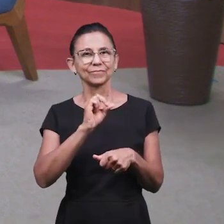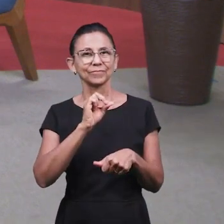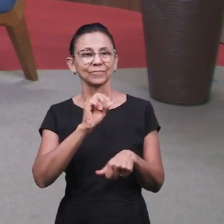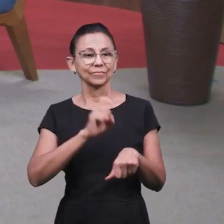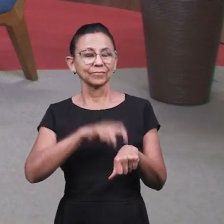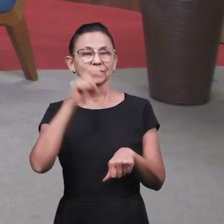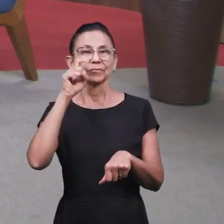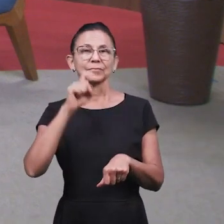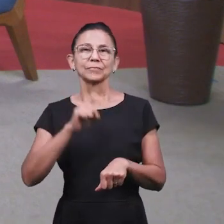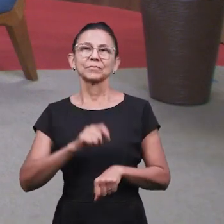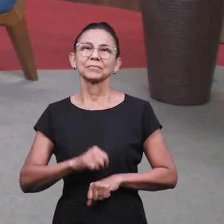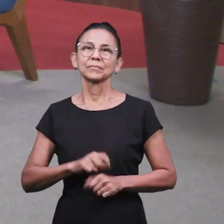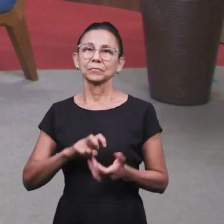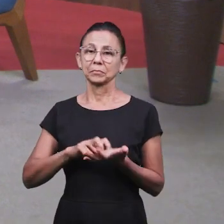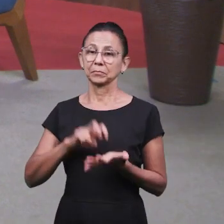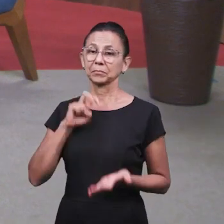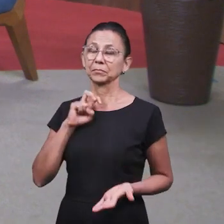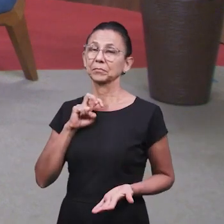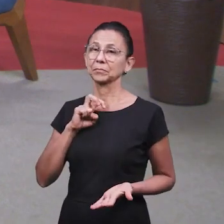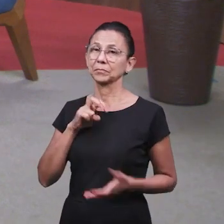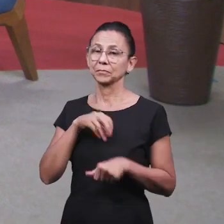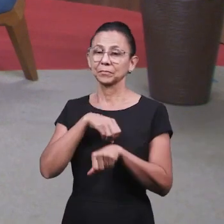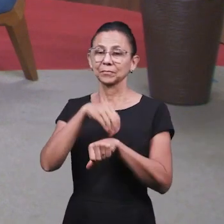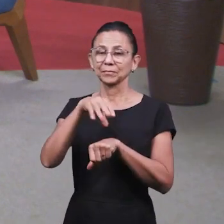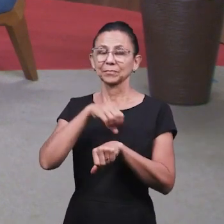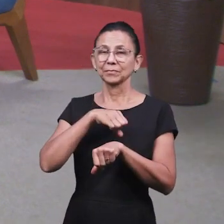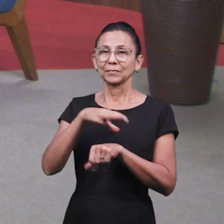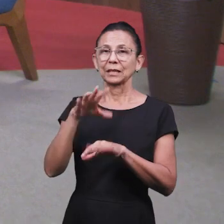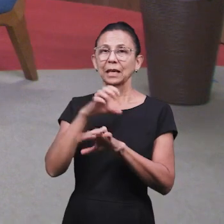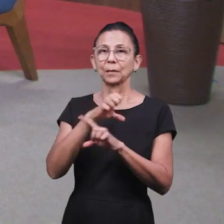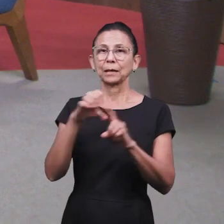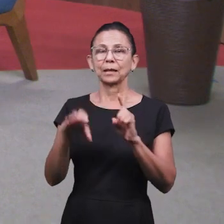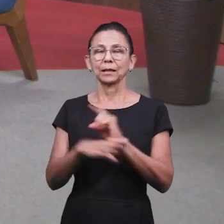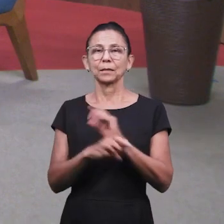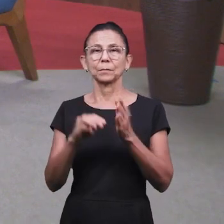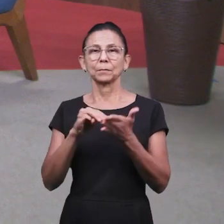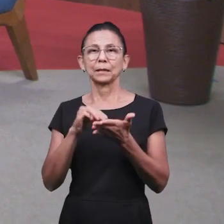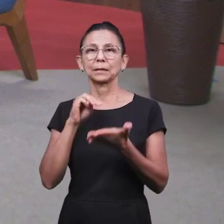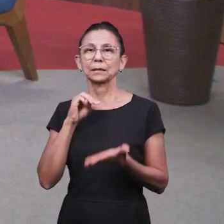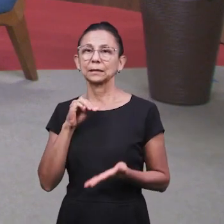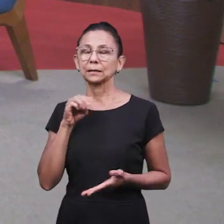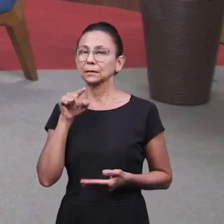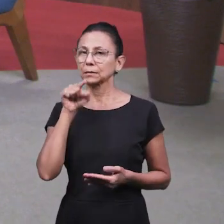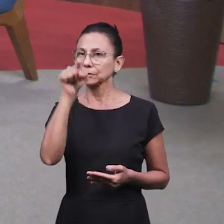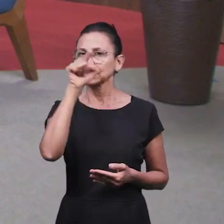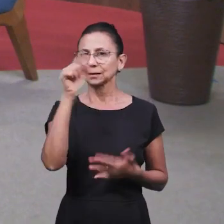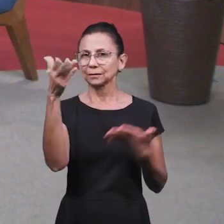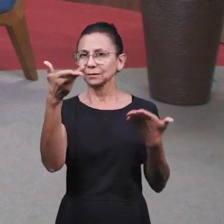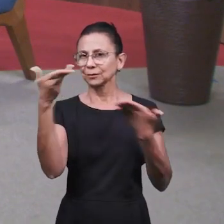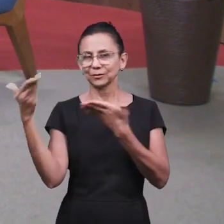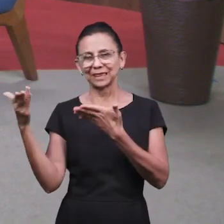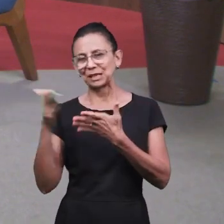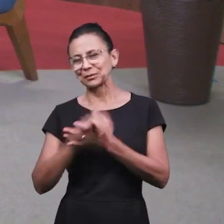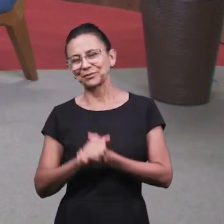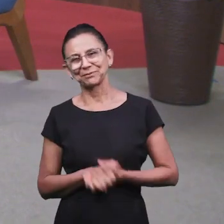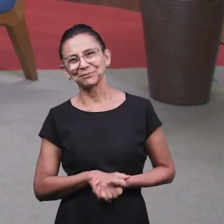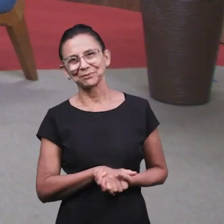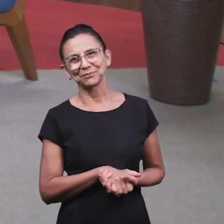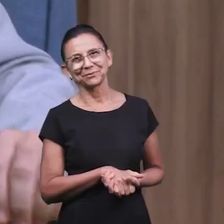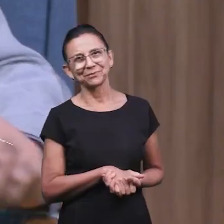em ponto, nós estamos transmitindo a Escola Bíblica Dominical da Igreja Cristã Maranata e você é o nosso convidado